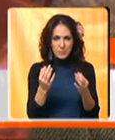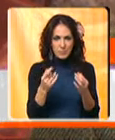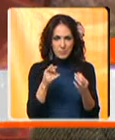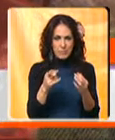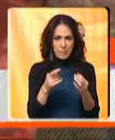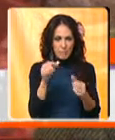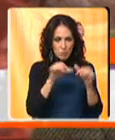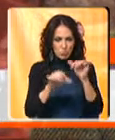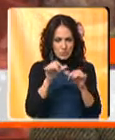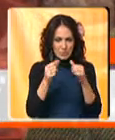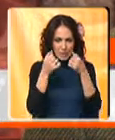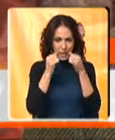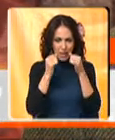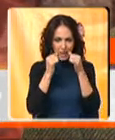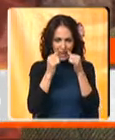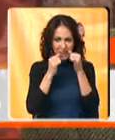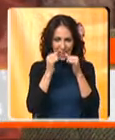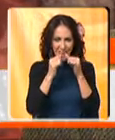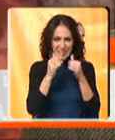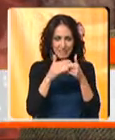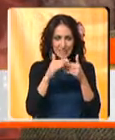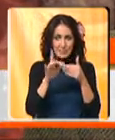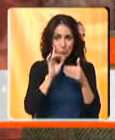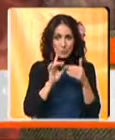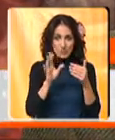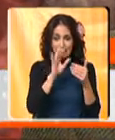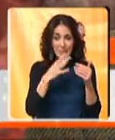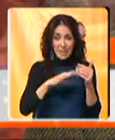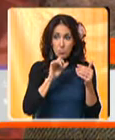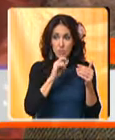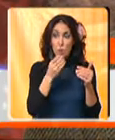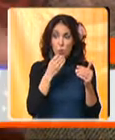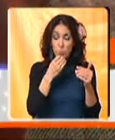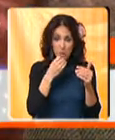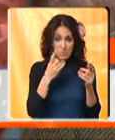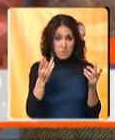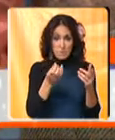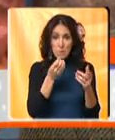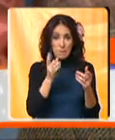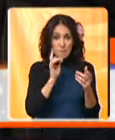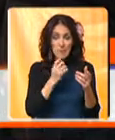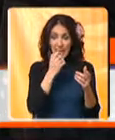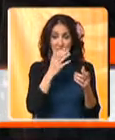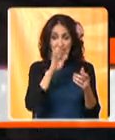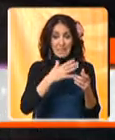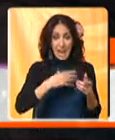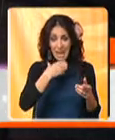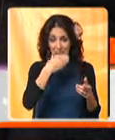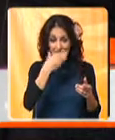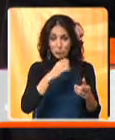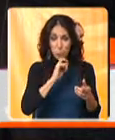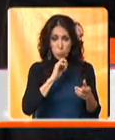uma cirurgia que realmente uma pessoa sai de lá naquele dia, se quisesse comer, comia. Aliás, os dentes, se quiser roer uma maçã,